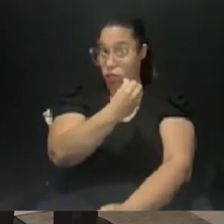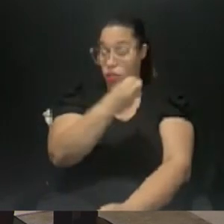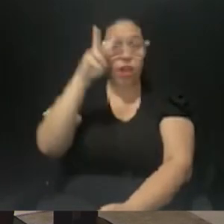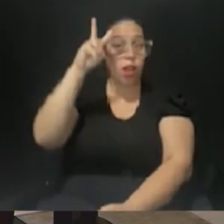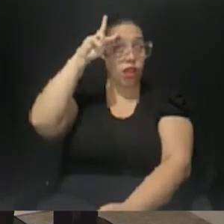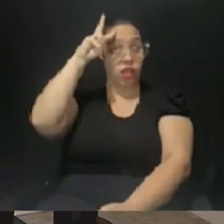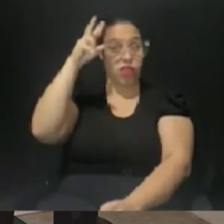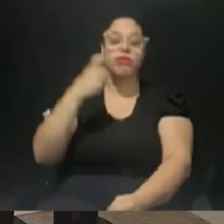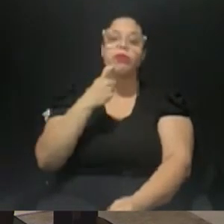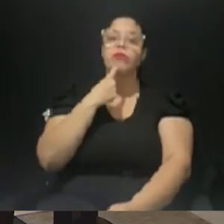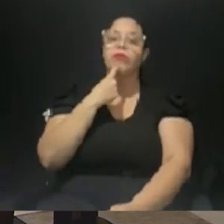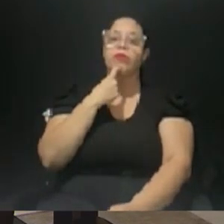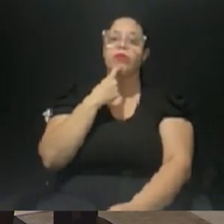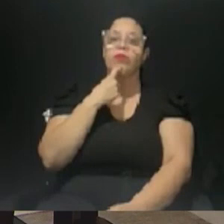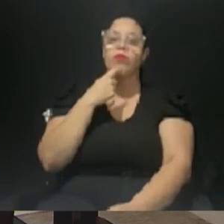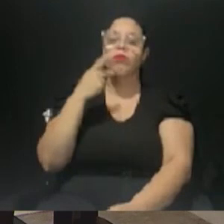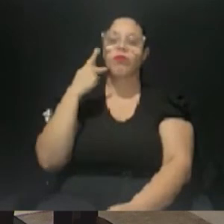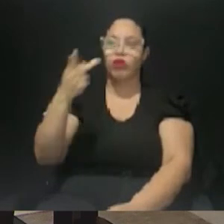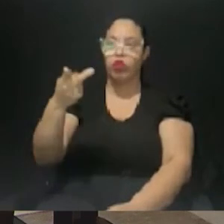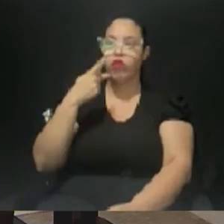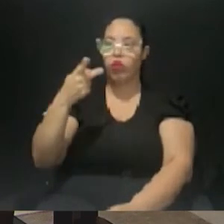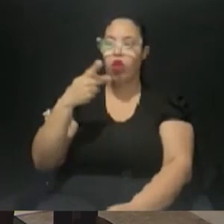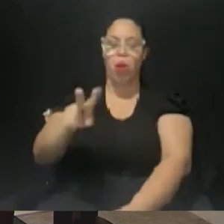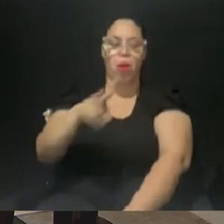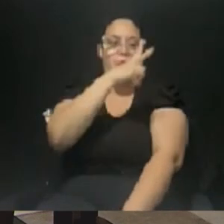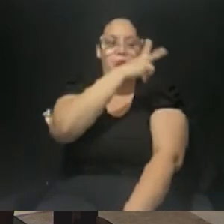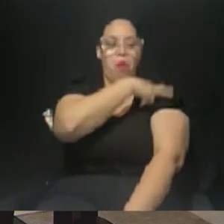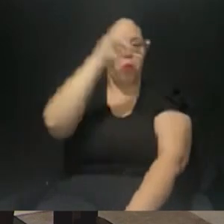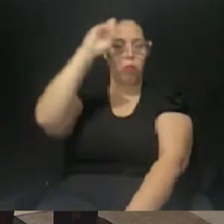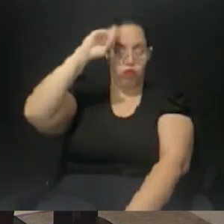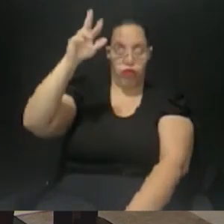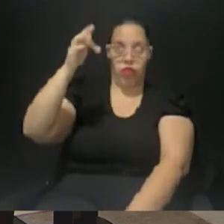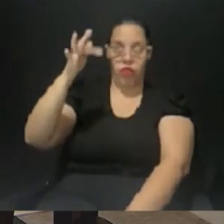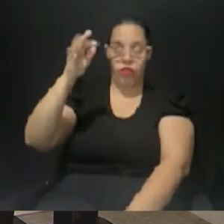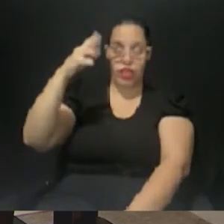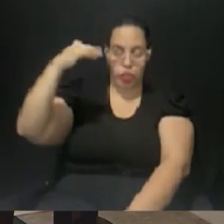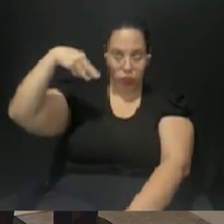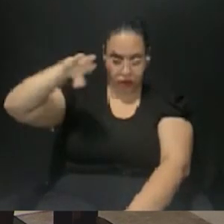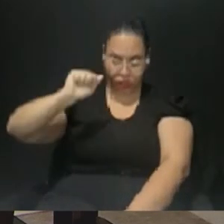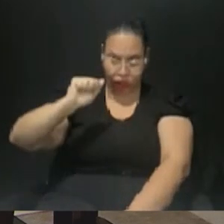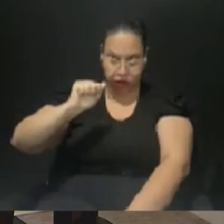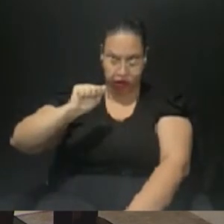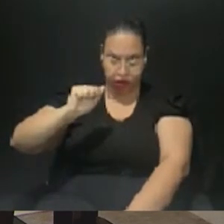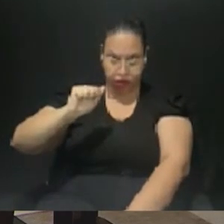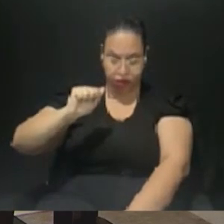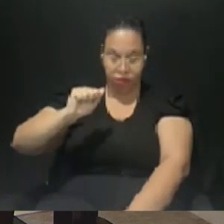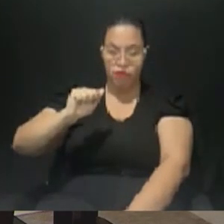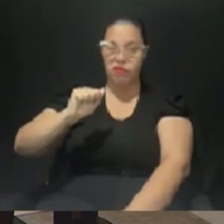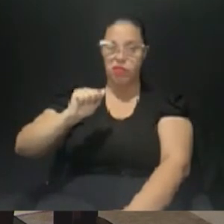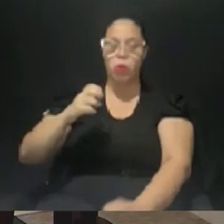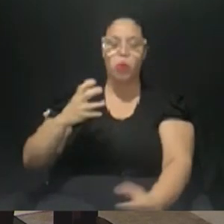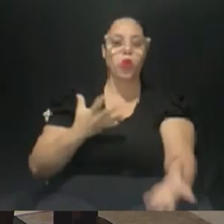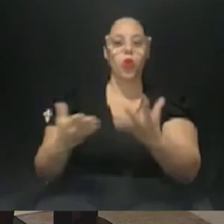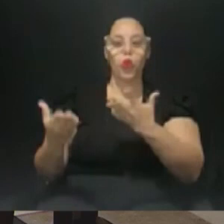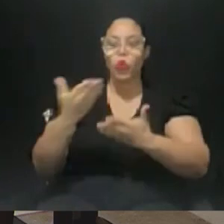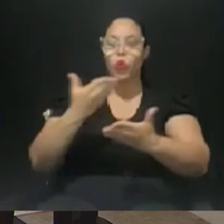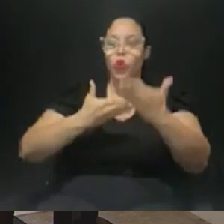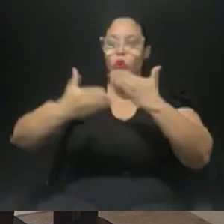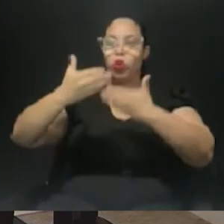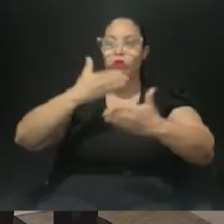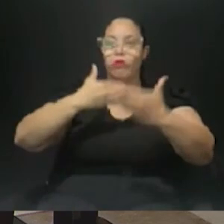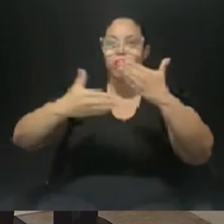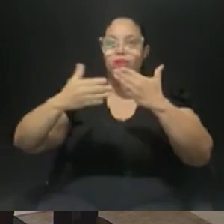Silva, e também com uma grande colaboração, é pena que ele não pode estar presente, né,